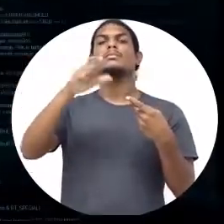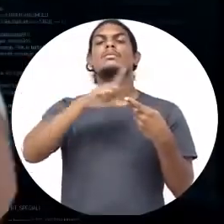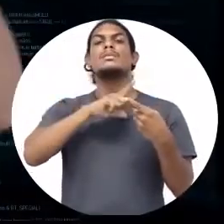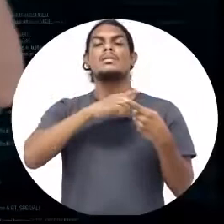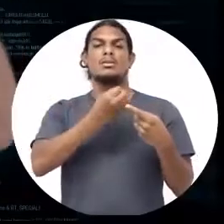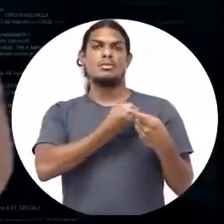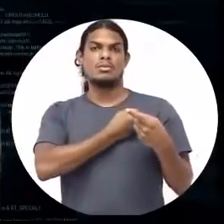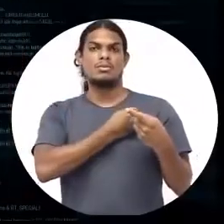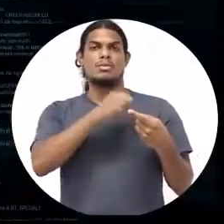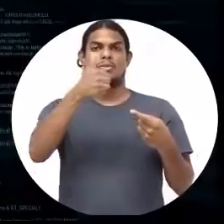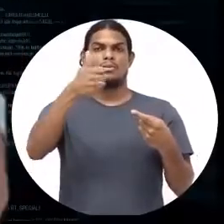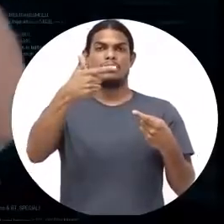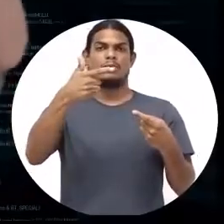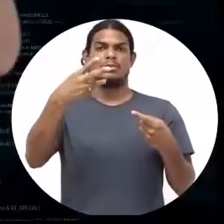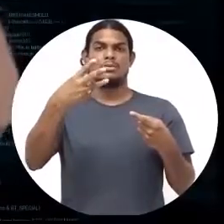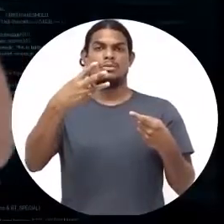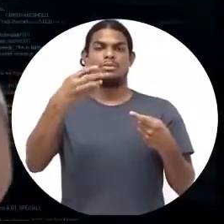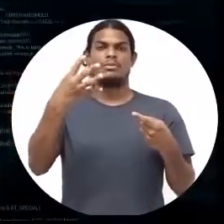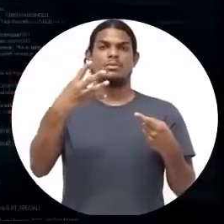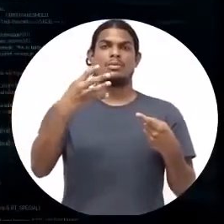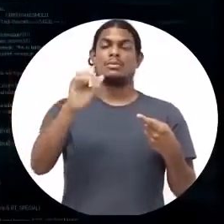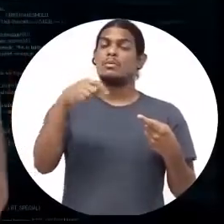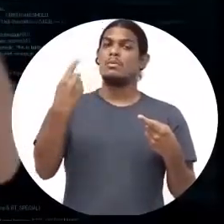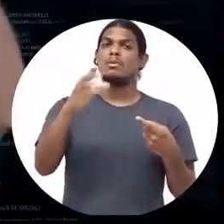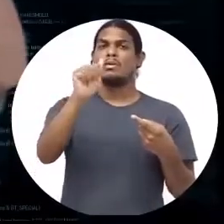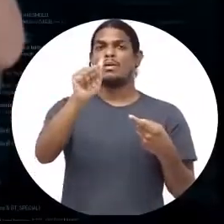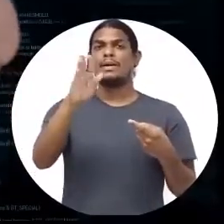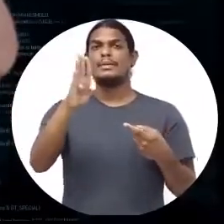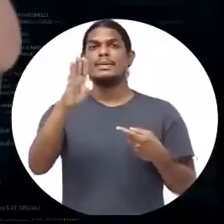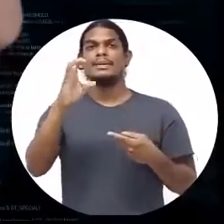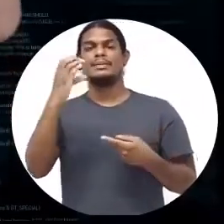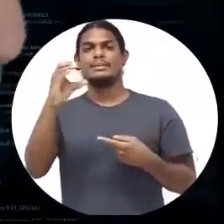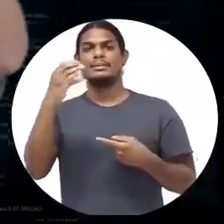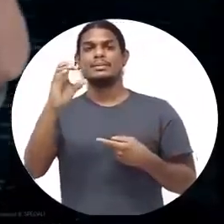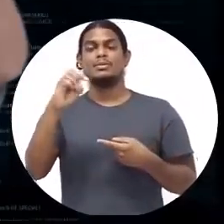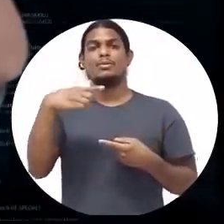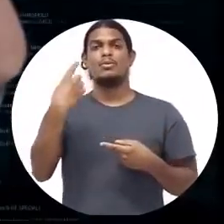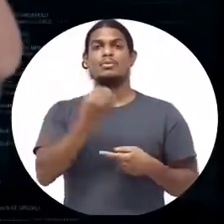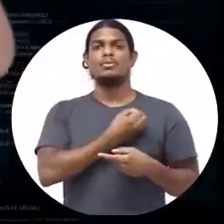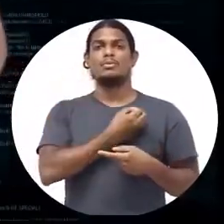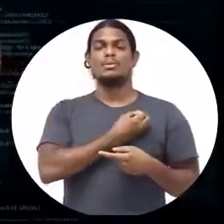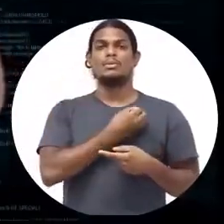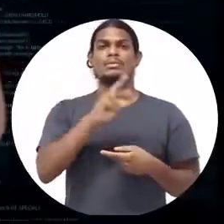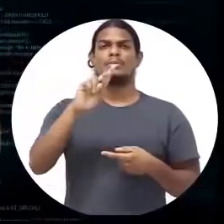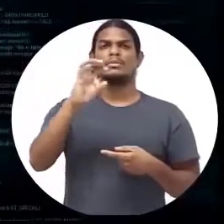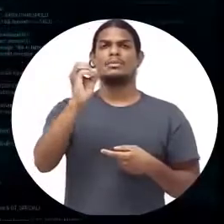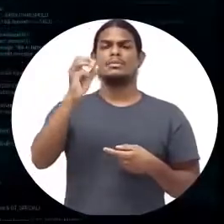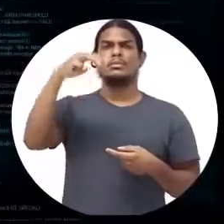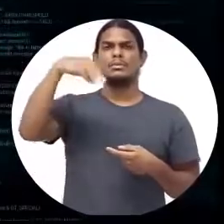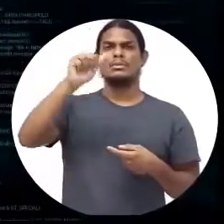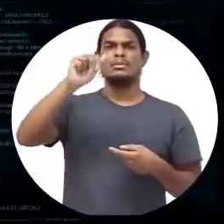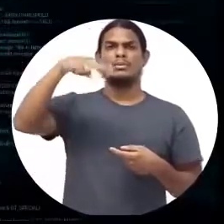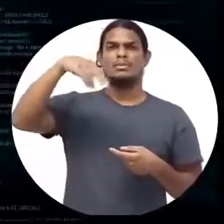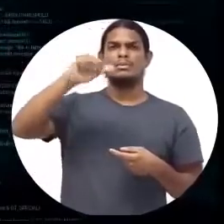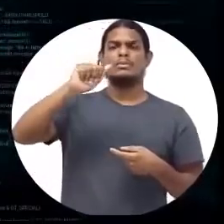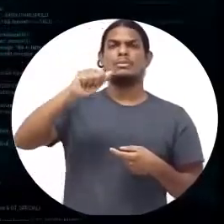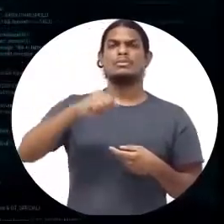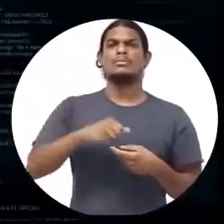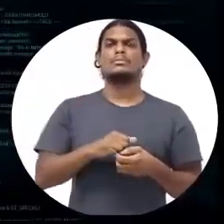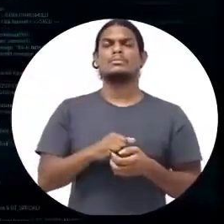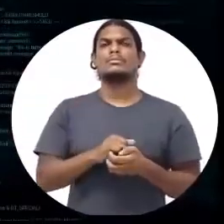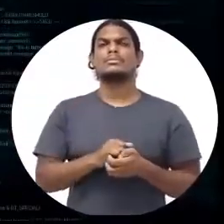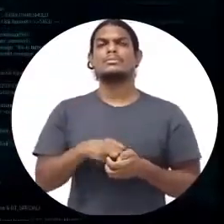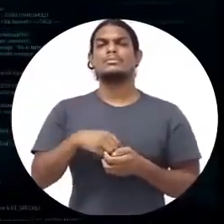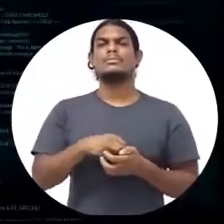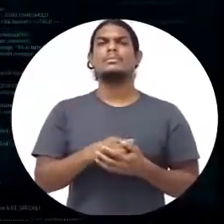numeração. 1, 2, 3, ou A, B, C, ou a numeração romana, I, 2I, 3I.